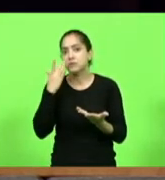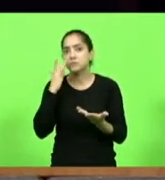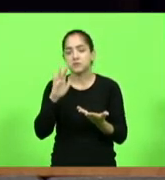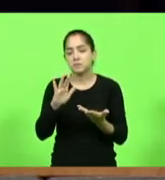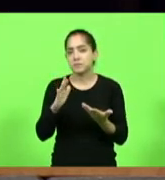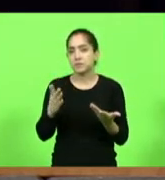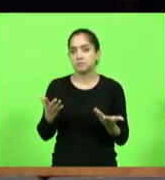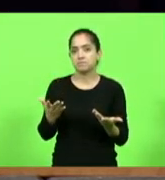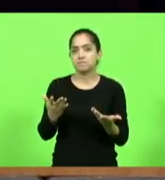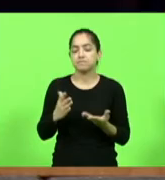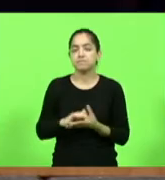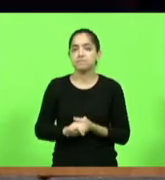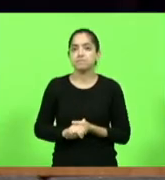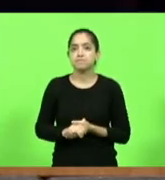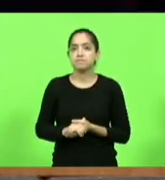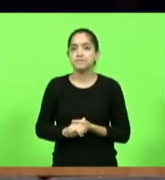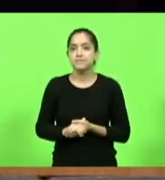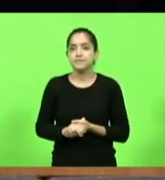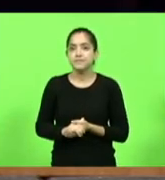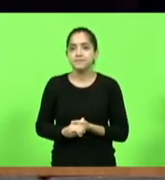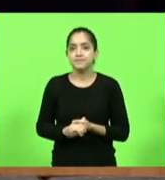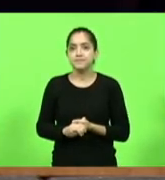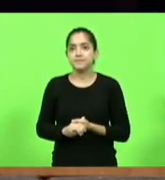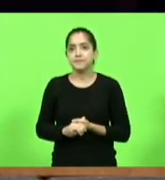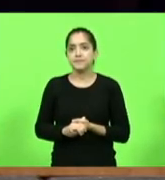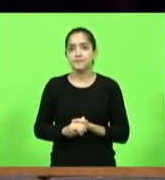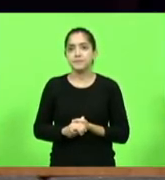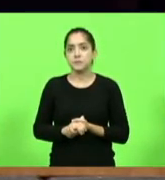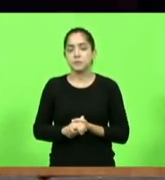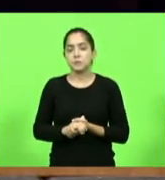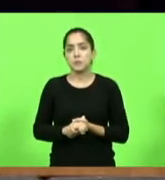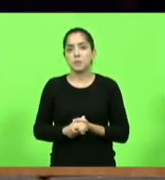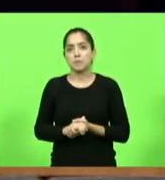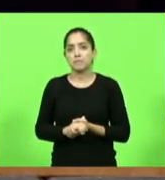deputado Milton Lopes.